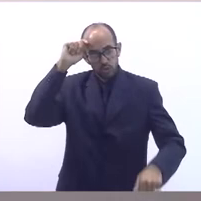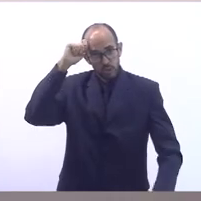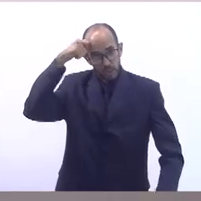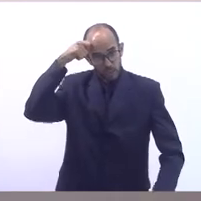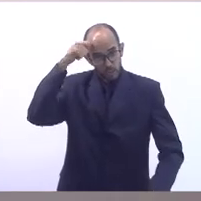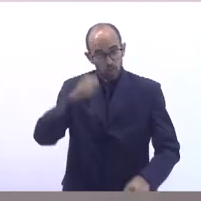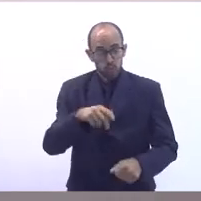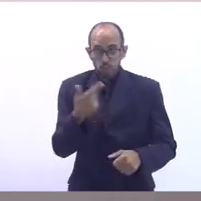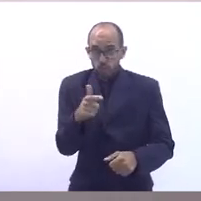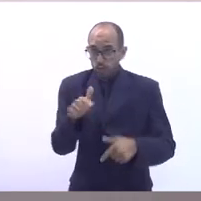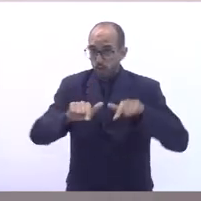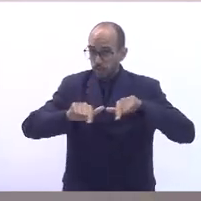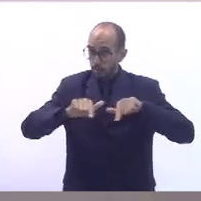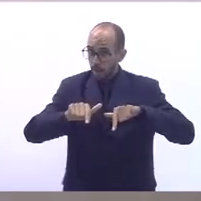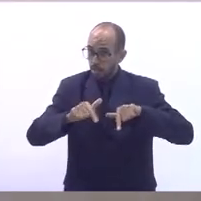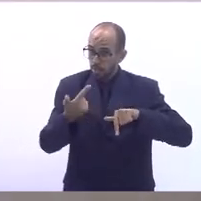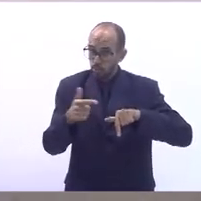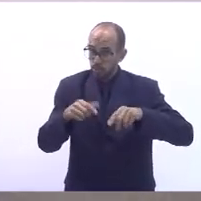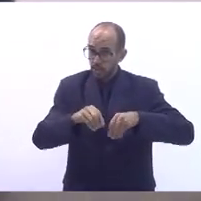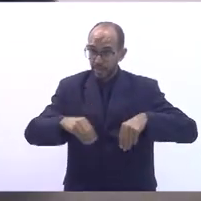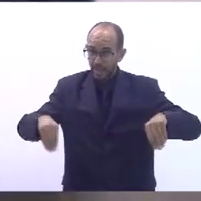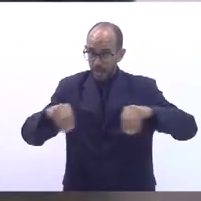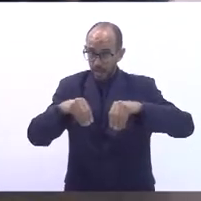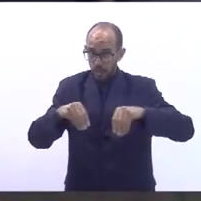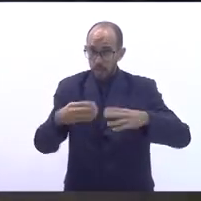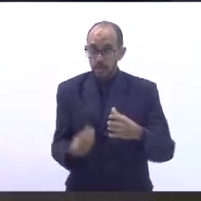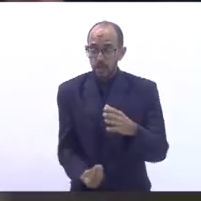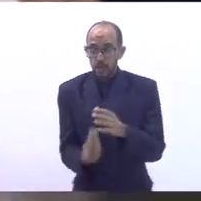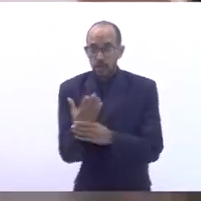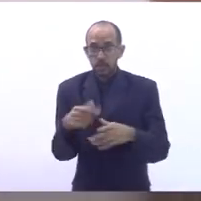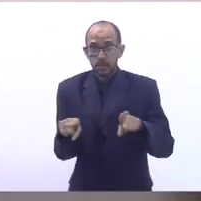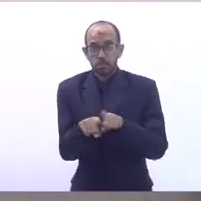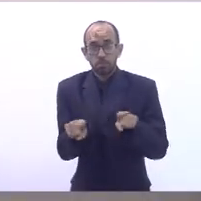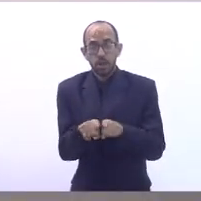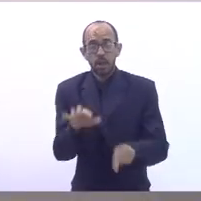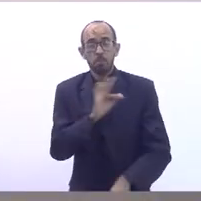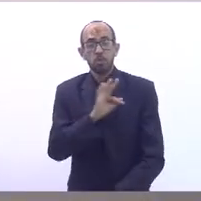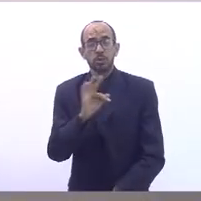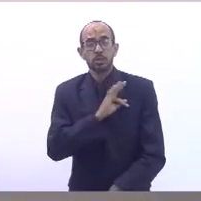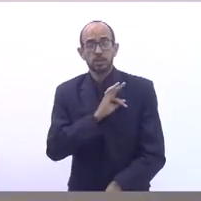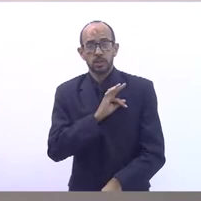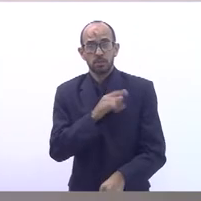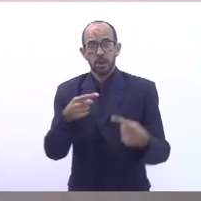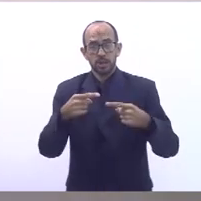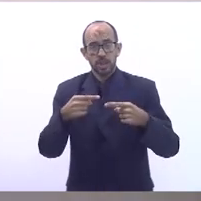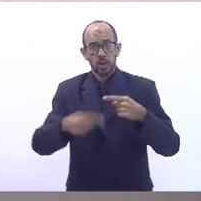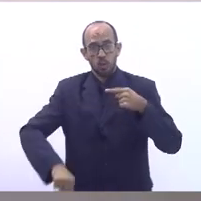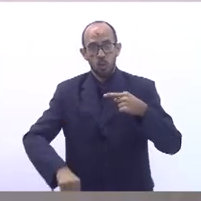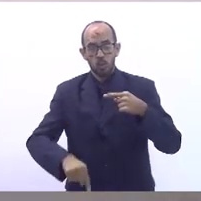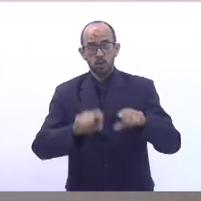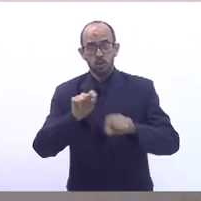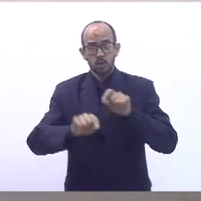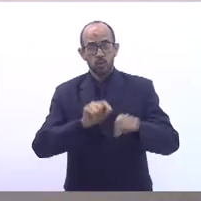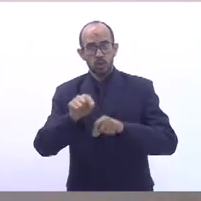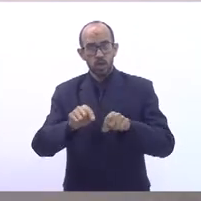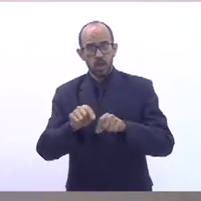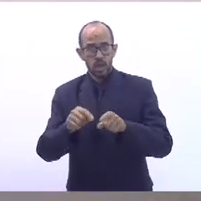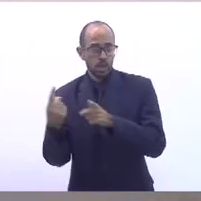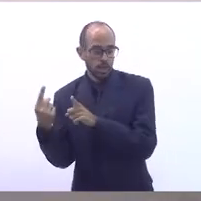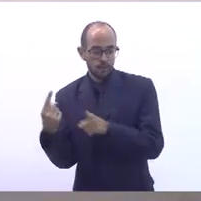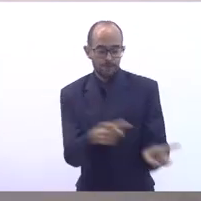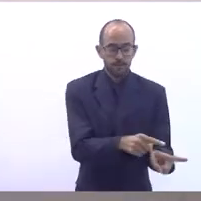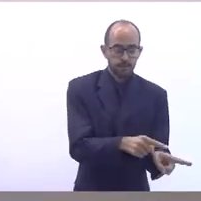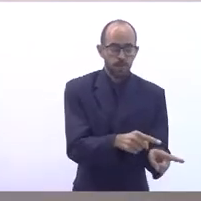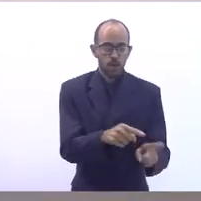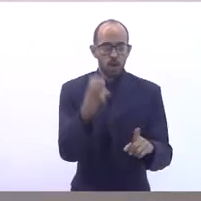sem emprego e sem terra e o que nasce nesse período também a polícia para combater através da repressão